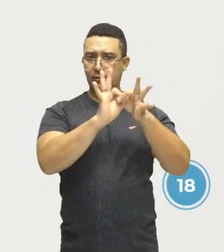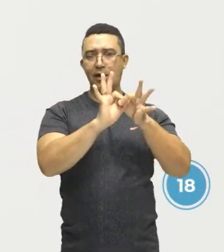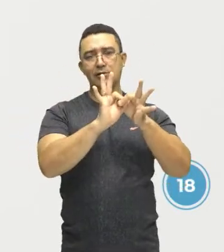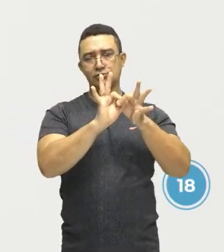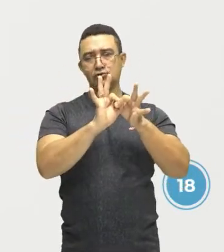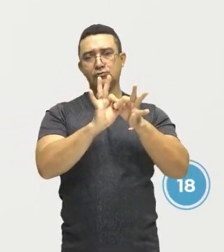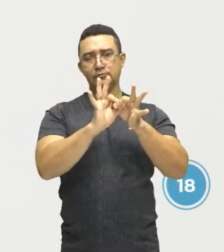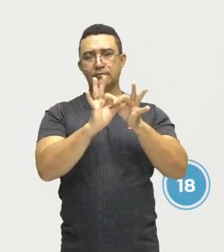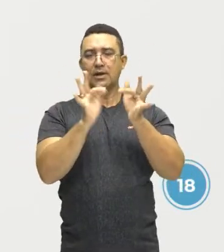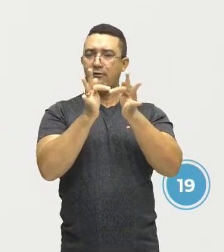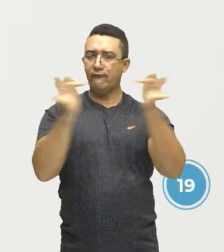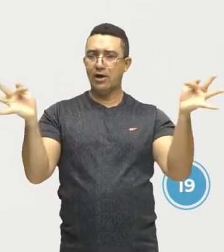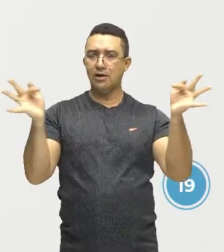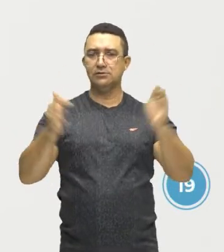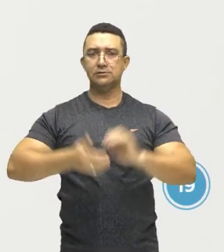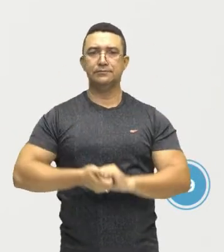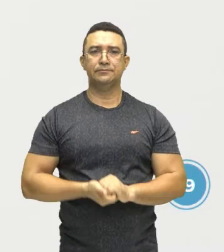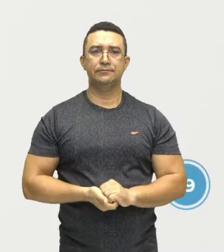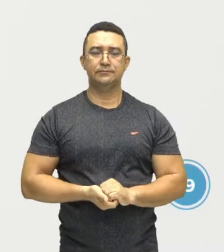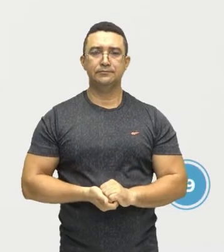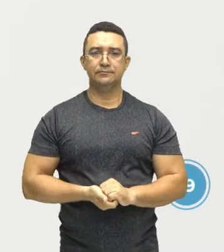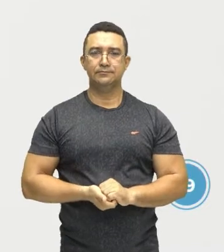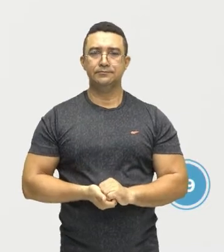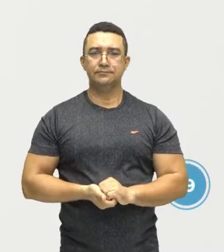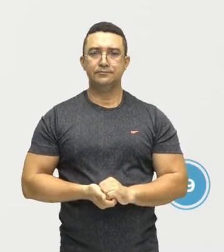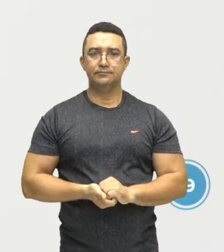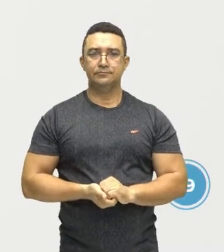oracional. Muito bem.